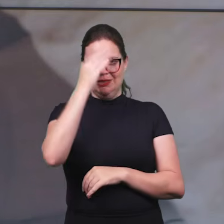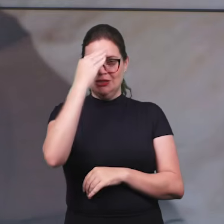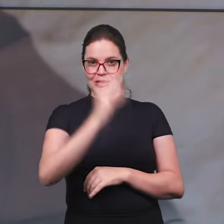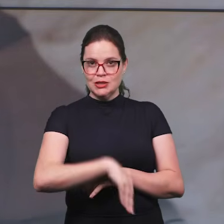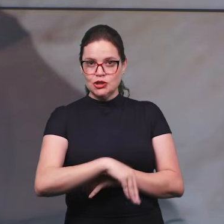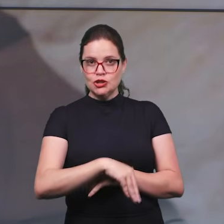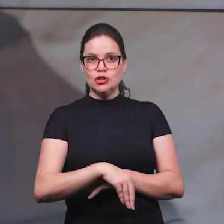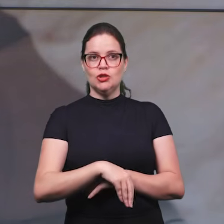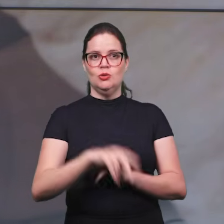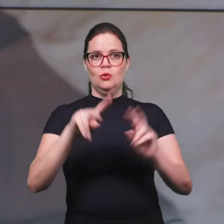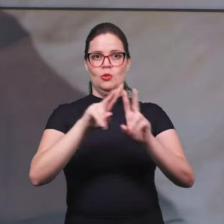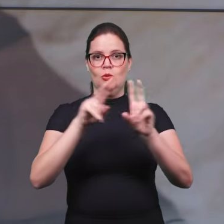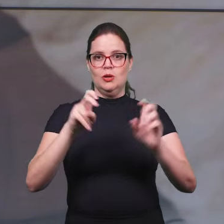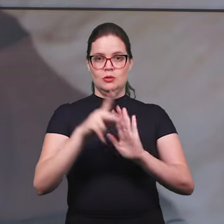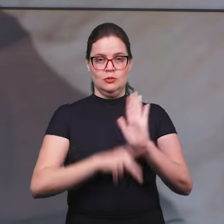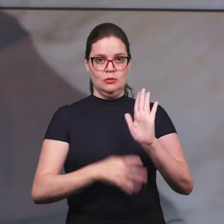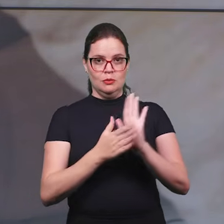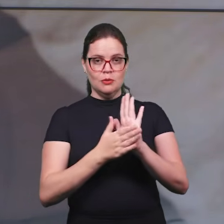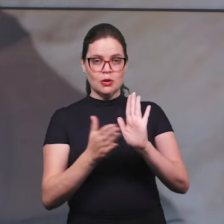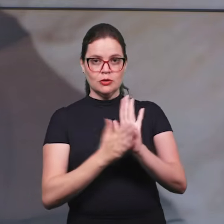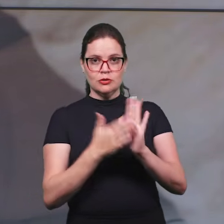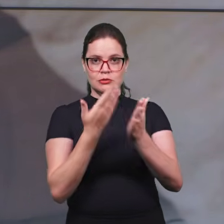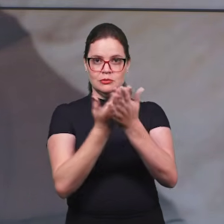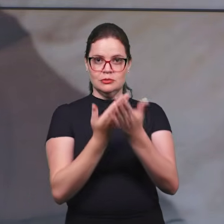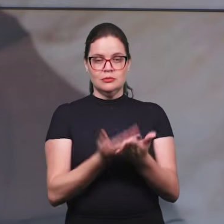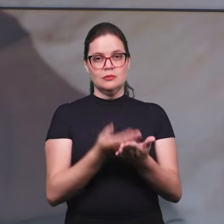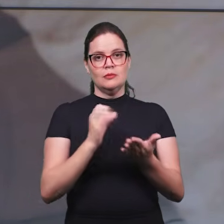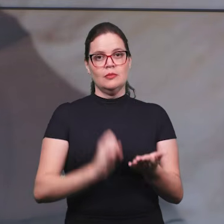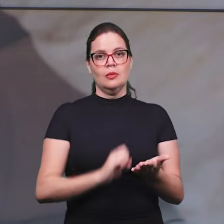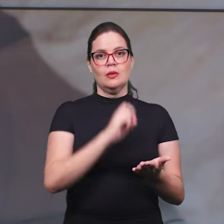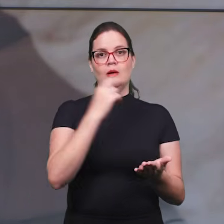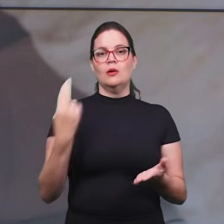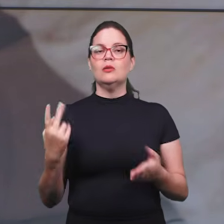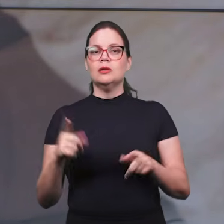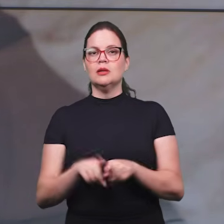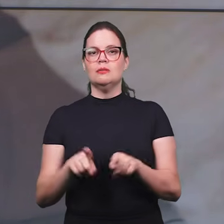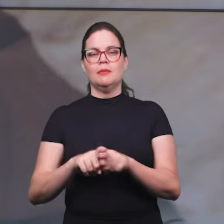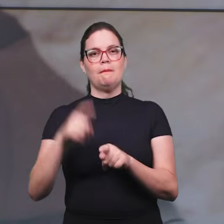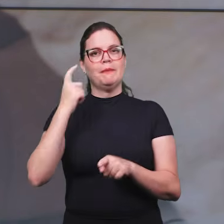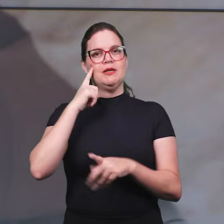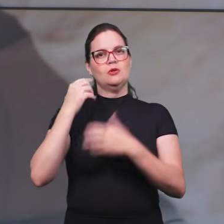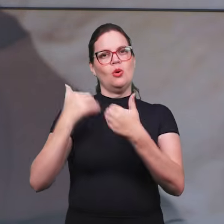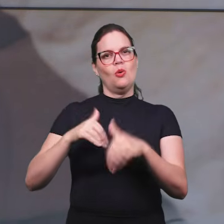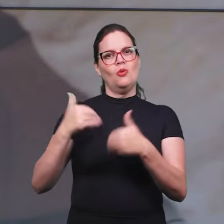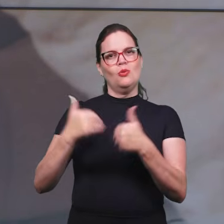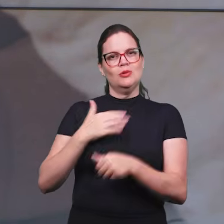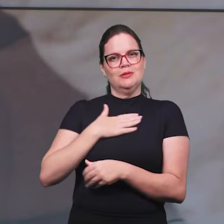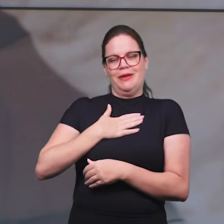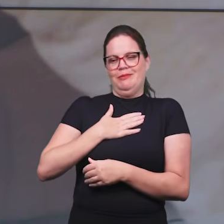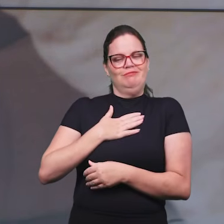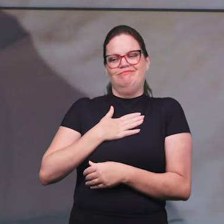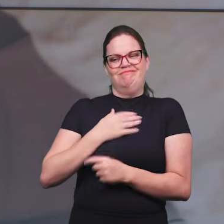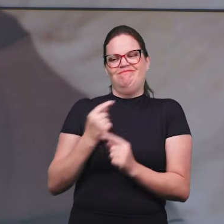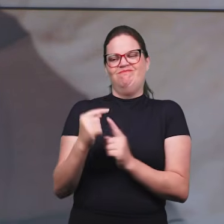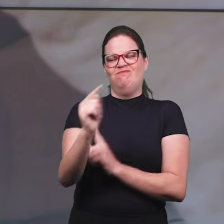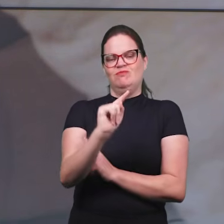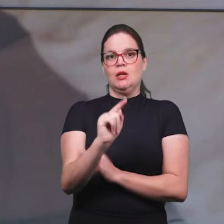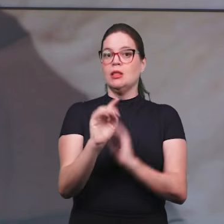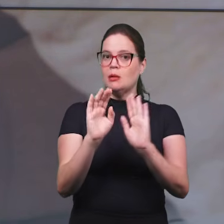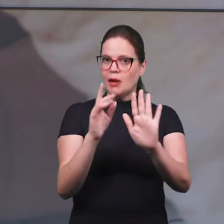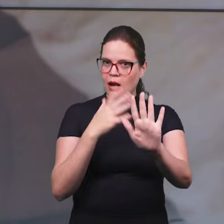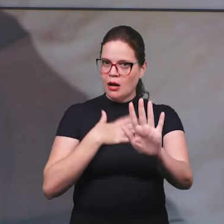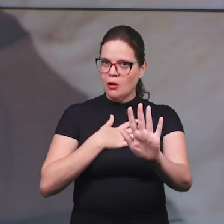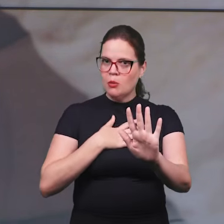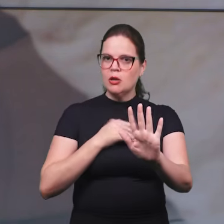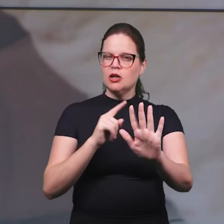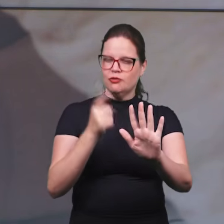que parou para o seu projeto de estudos, eventualmente até falou assim, o concurso público não é para mim, que por